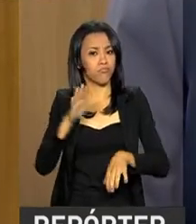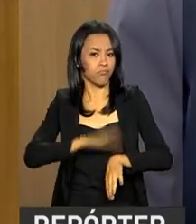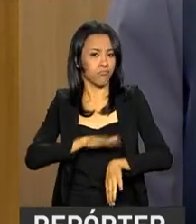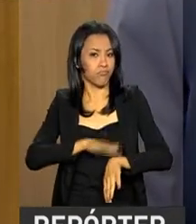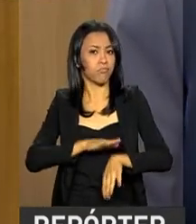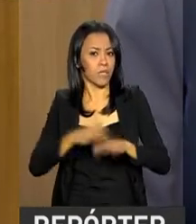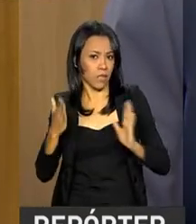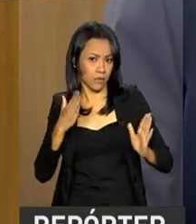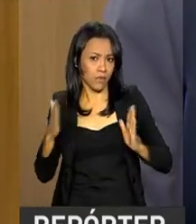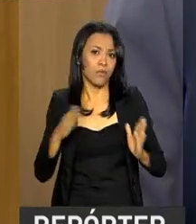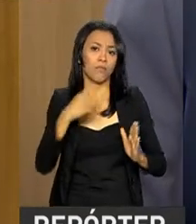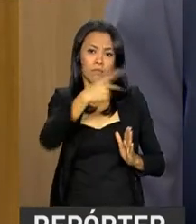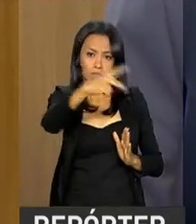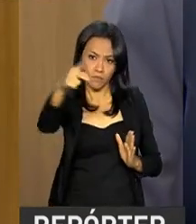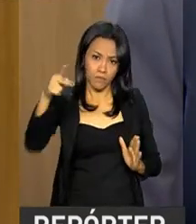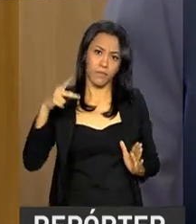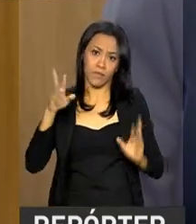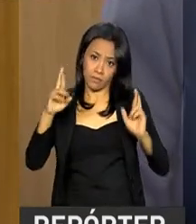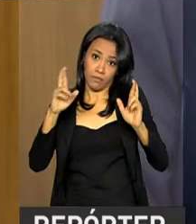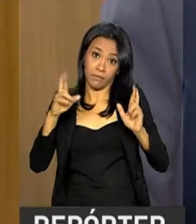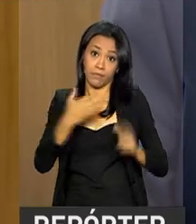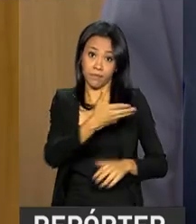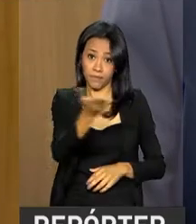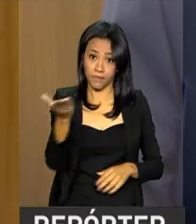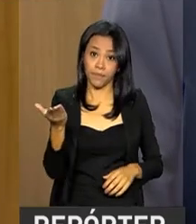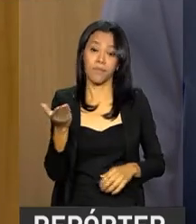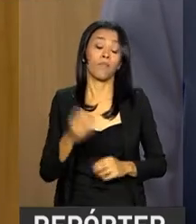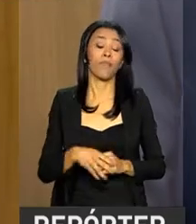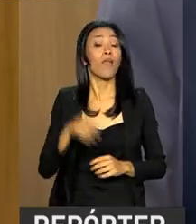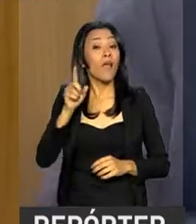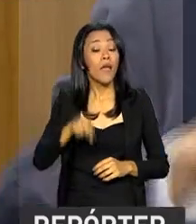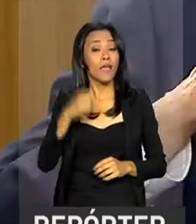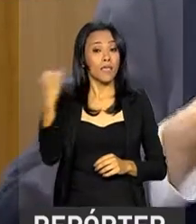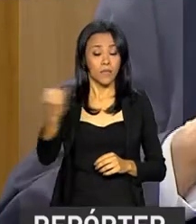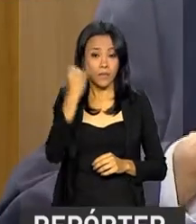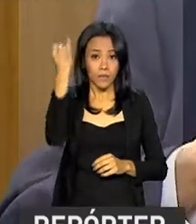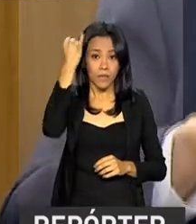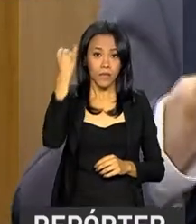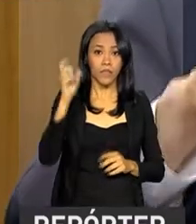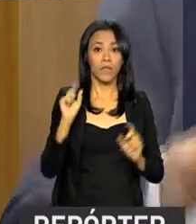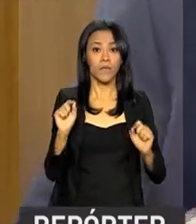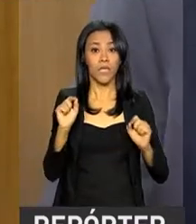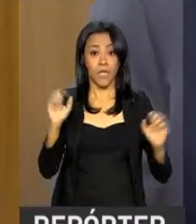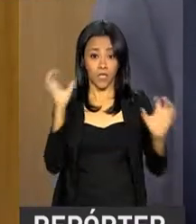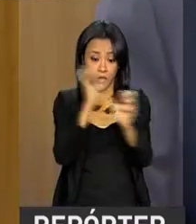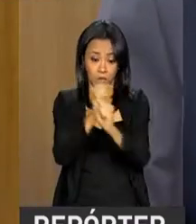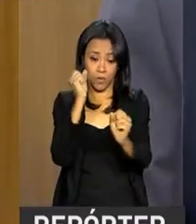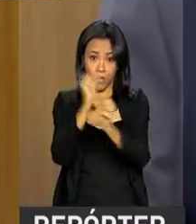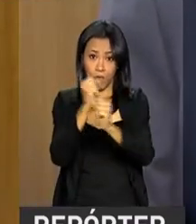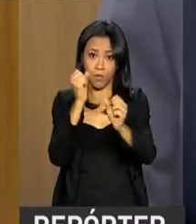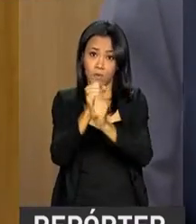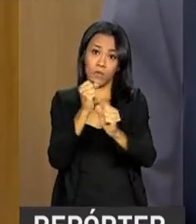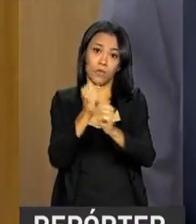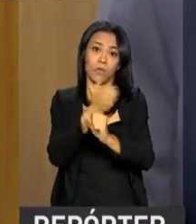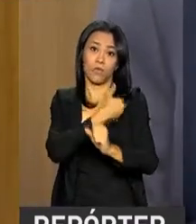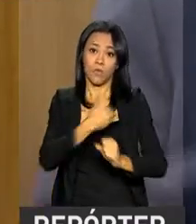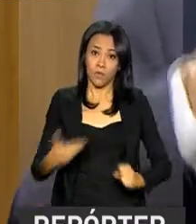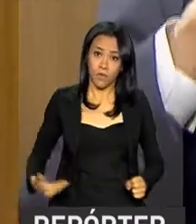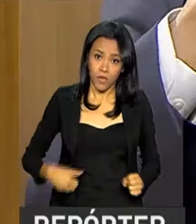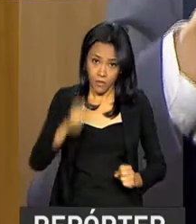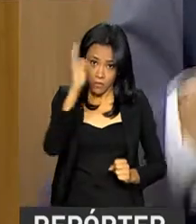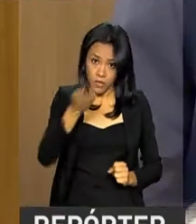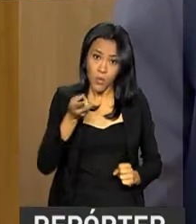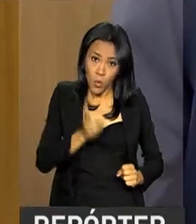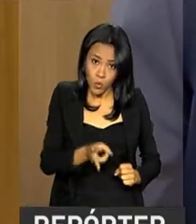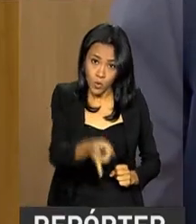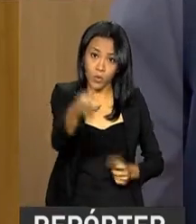e a sua expectativa. E isto é fundamental para que as contas públicas brasileiras possam continuar